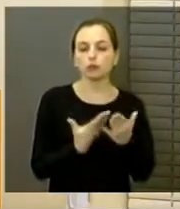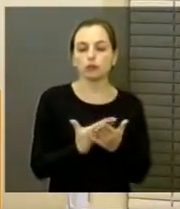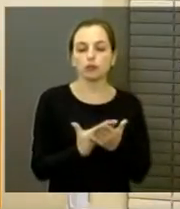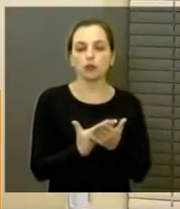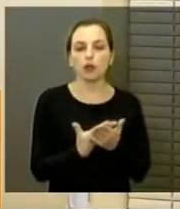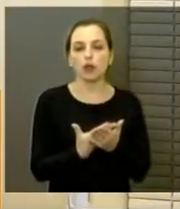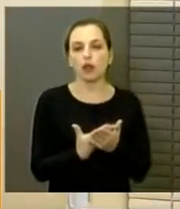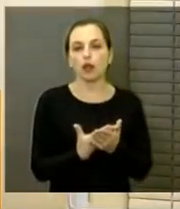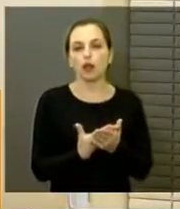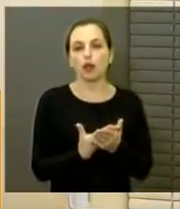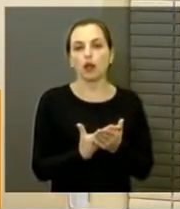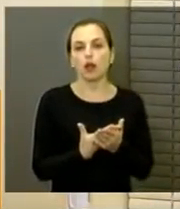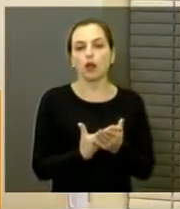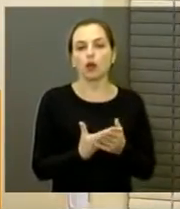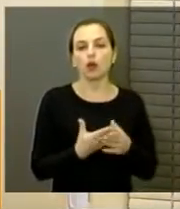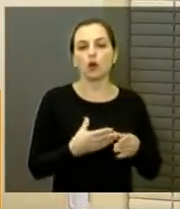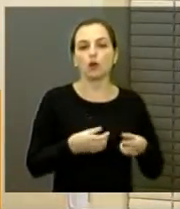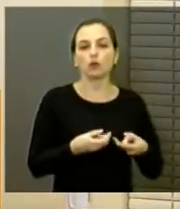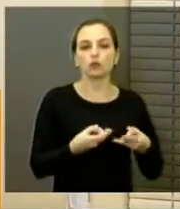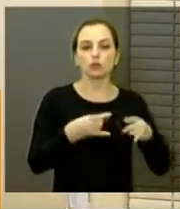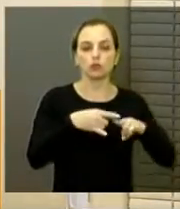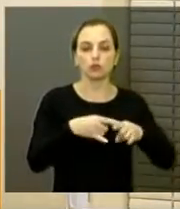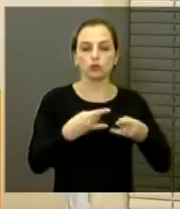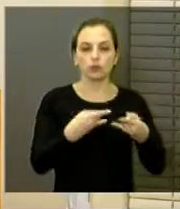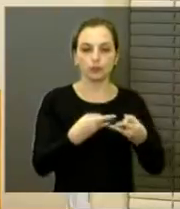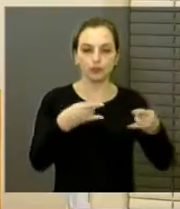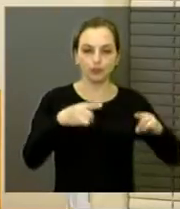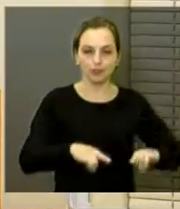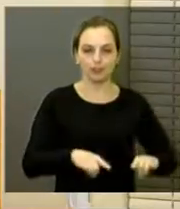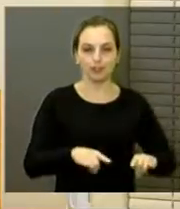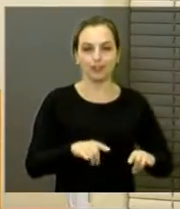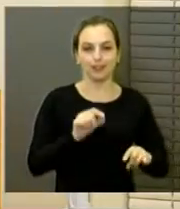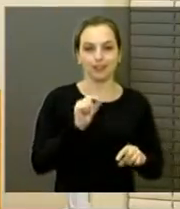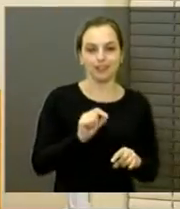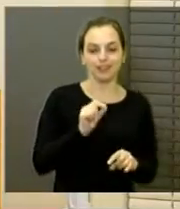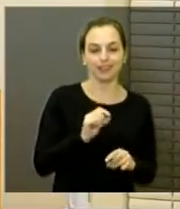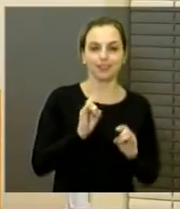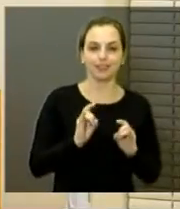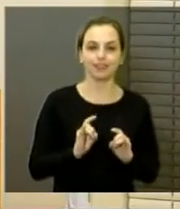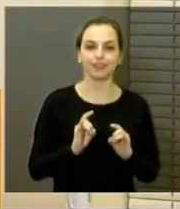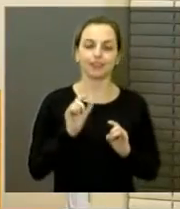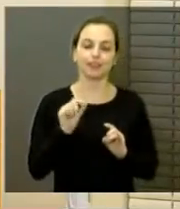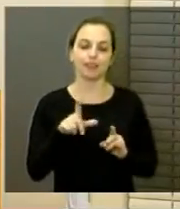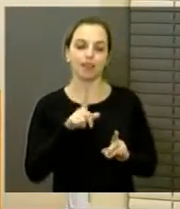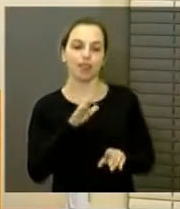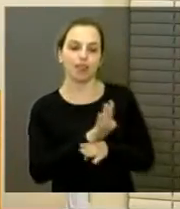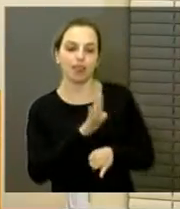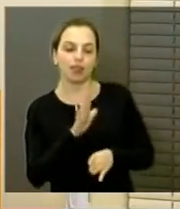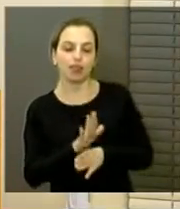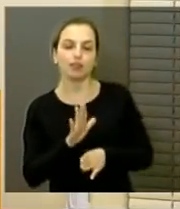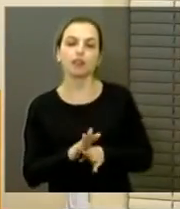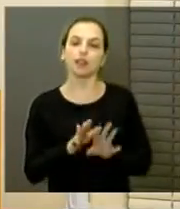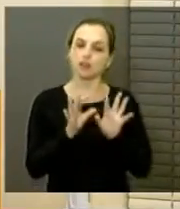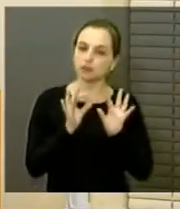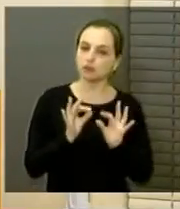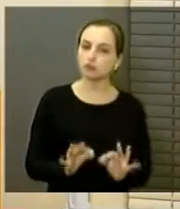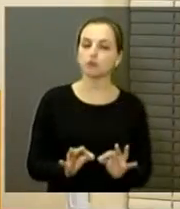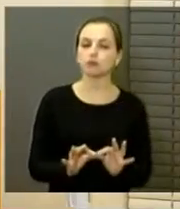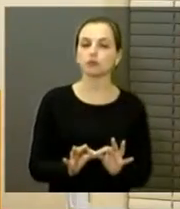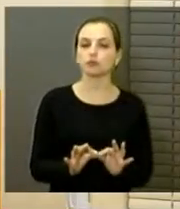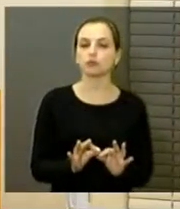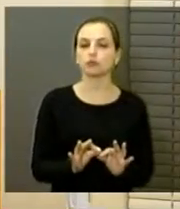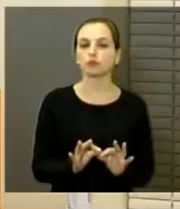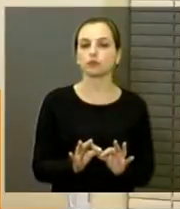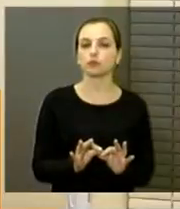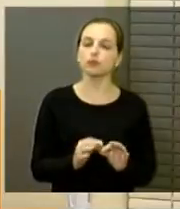se romperam no assentamento 4 pontes, e ele atendeu de pronto, com certeza vai